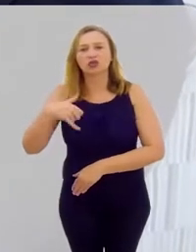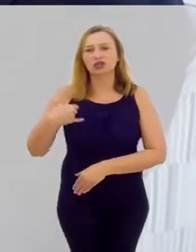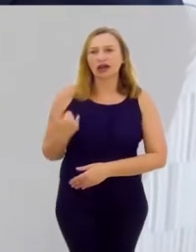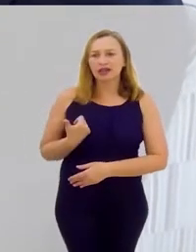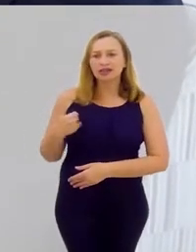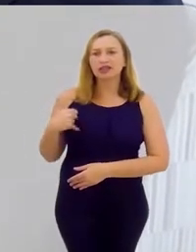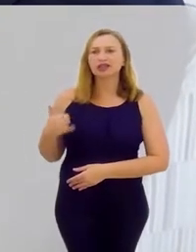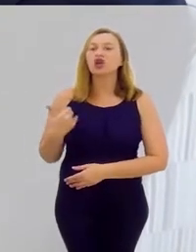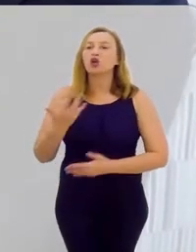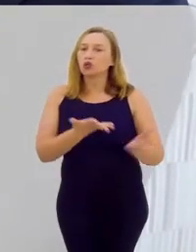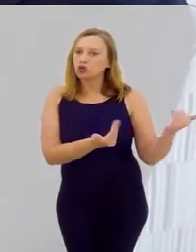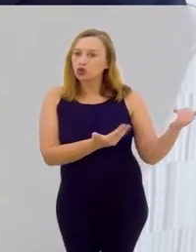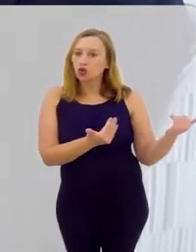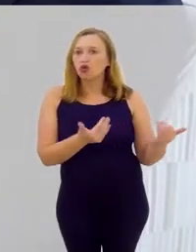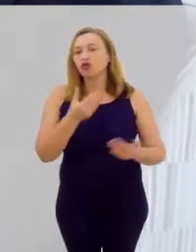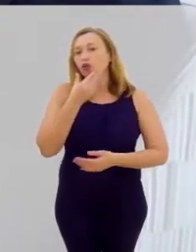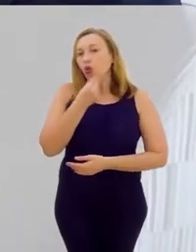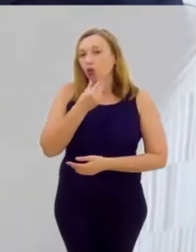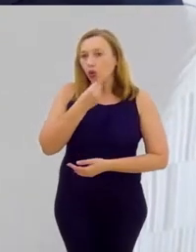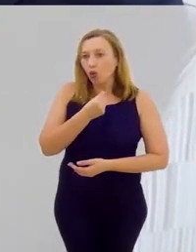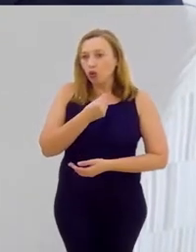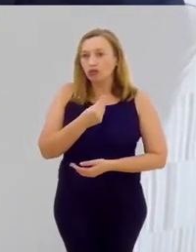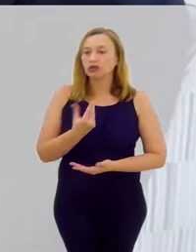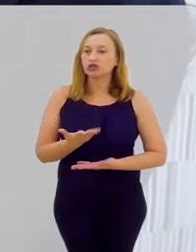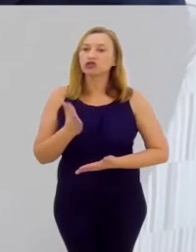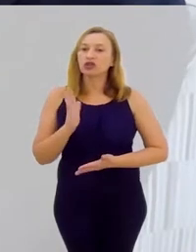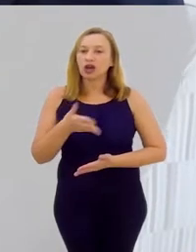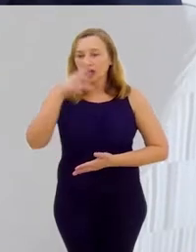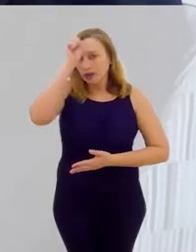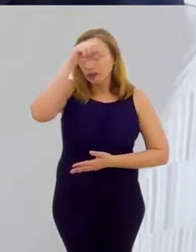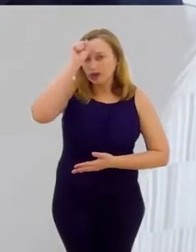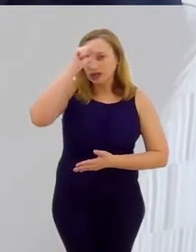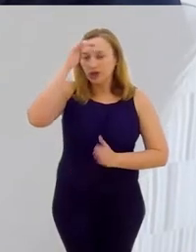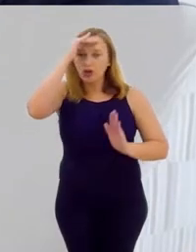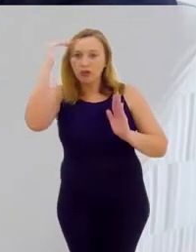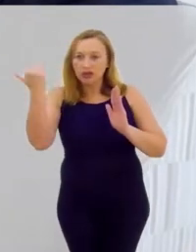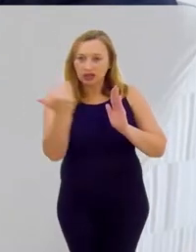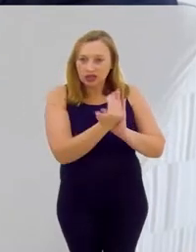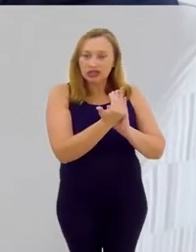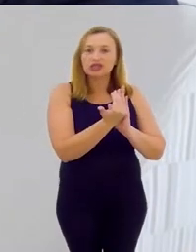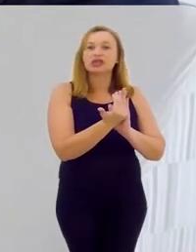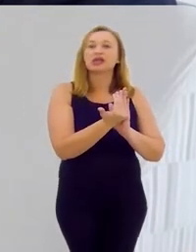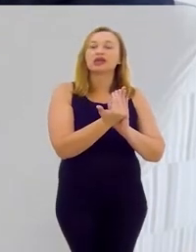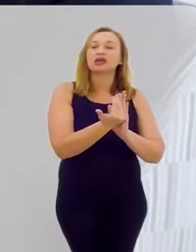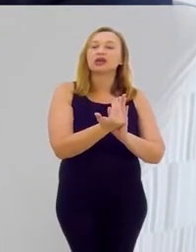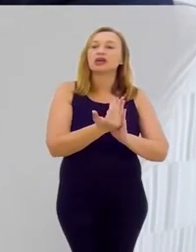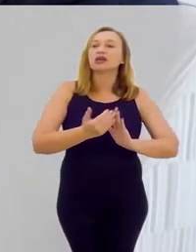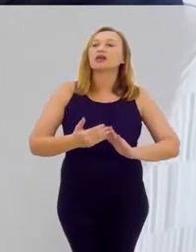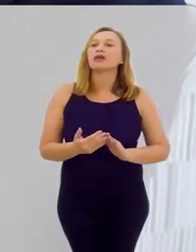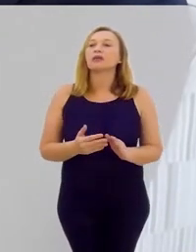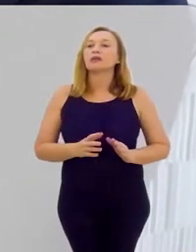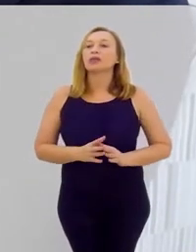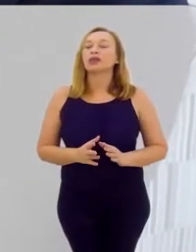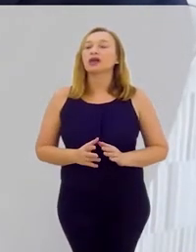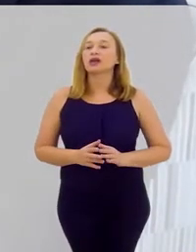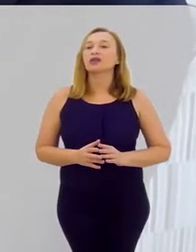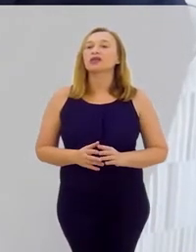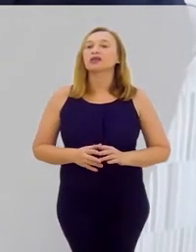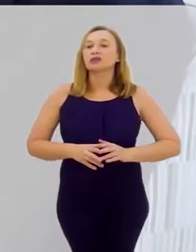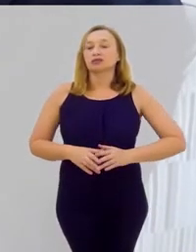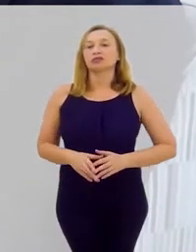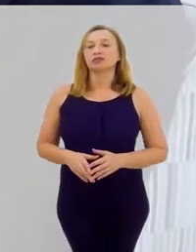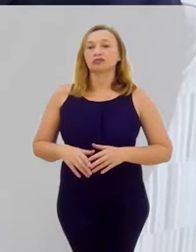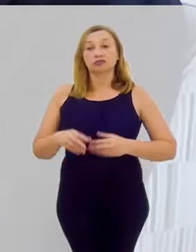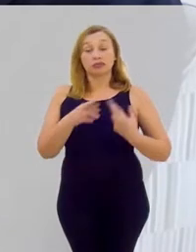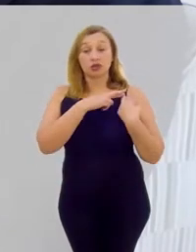idade, né, de 18 anos, o jovem, o rapaz, como ele aprendeu a cumprir convênios, a fazer e cumprir convênios, ele tem